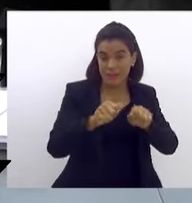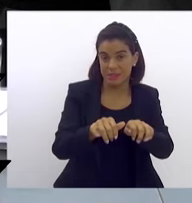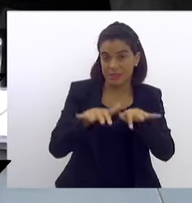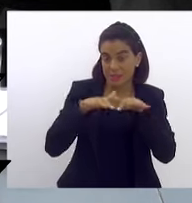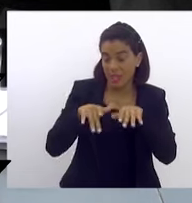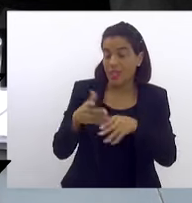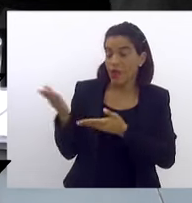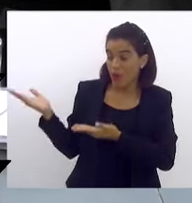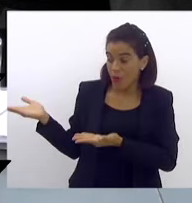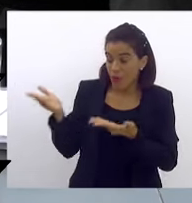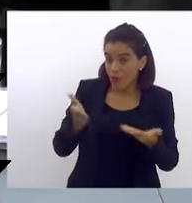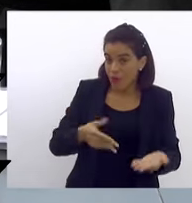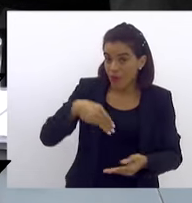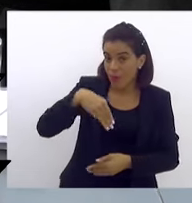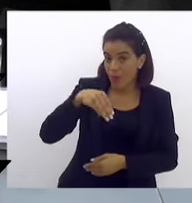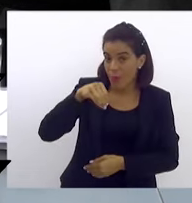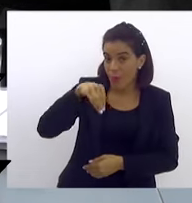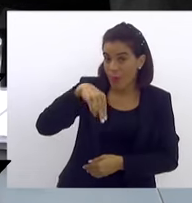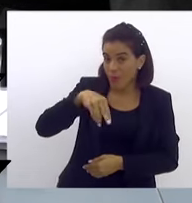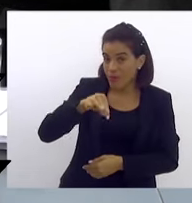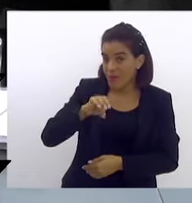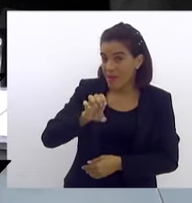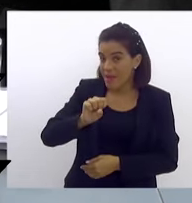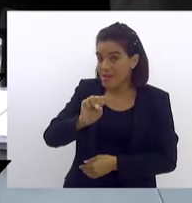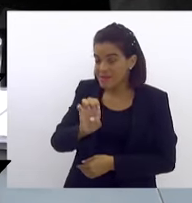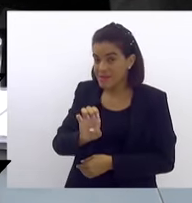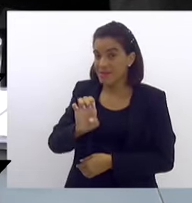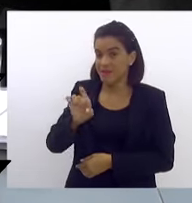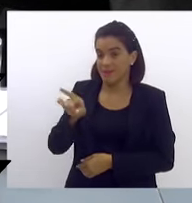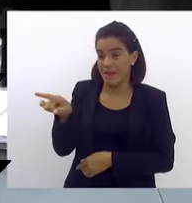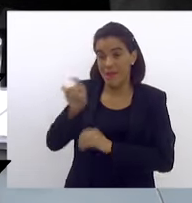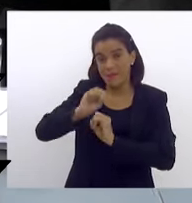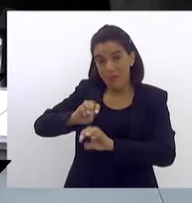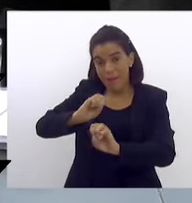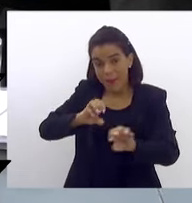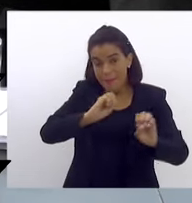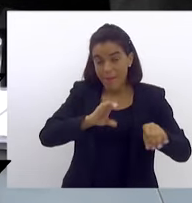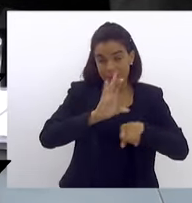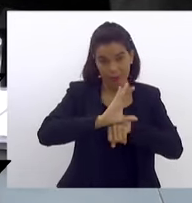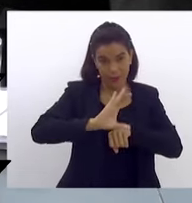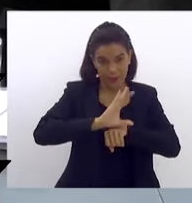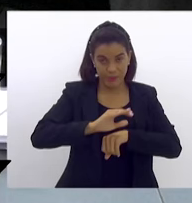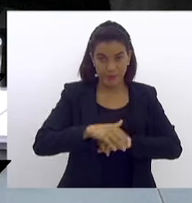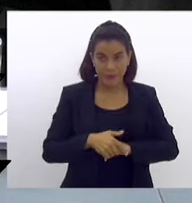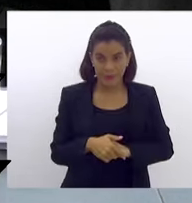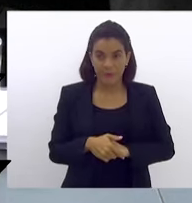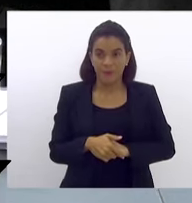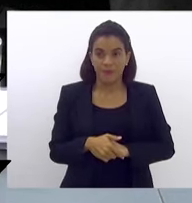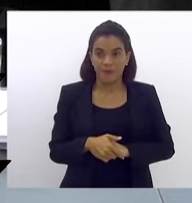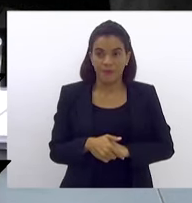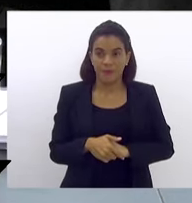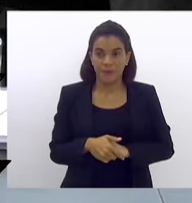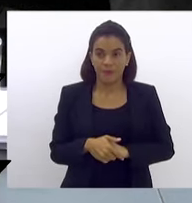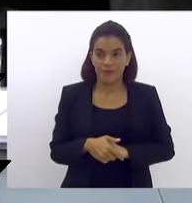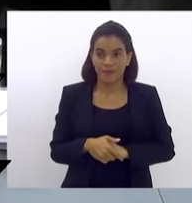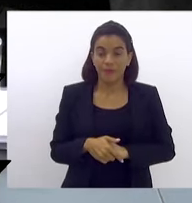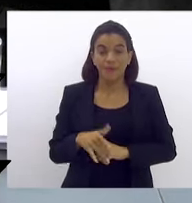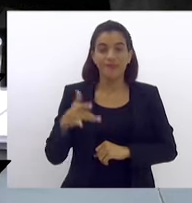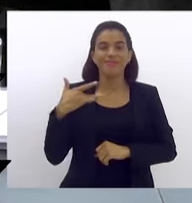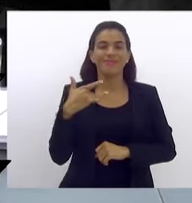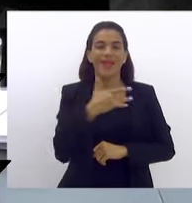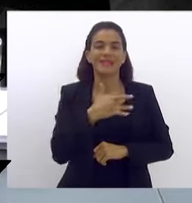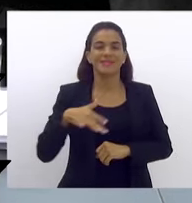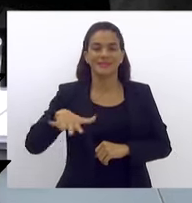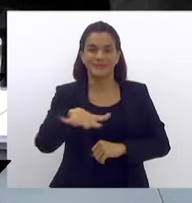Montese que deu o curso o que ele disse é o seguinte a liga aí bom na saúde